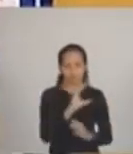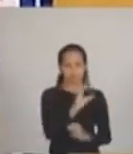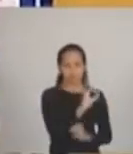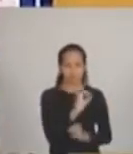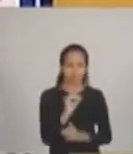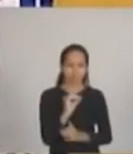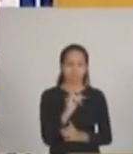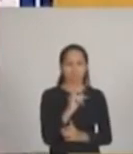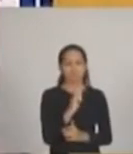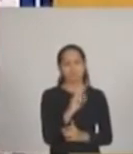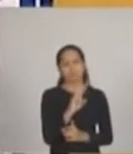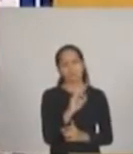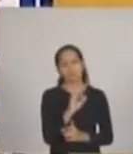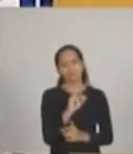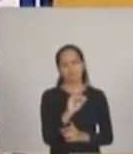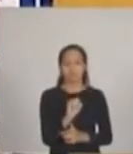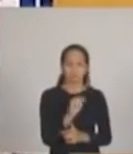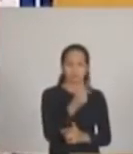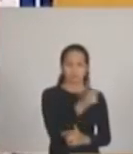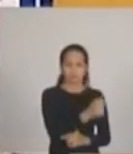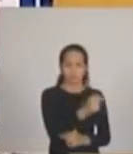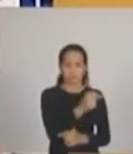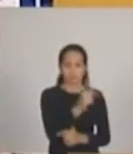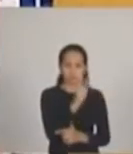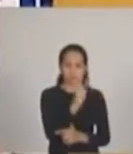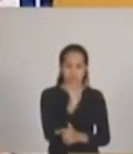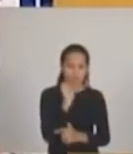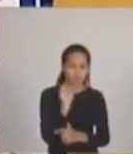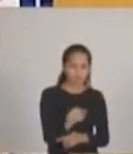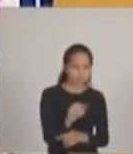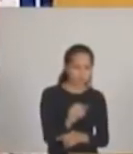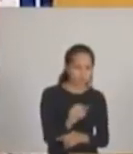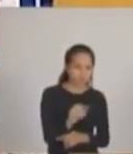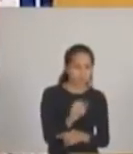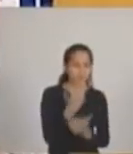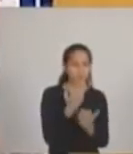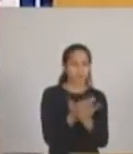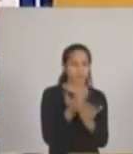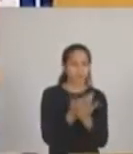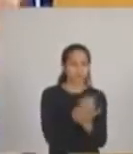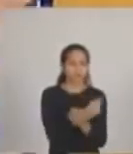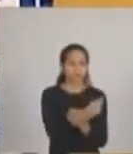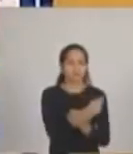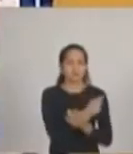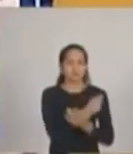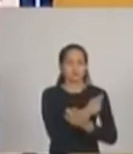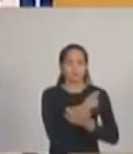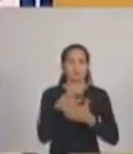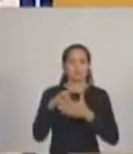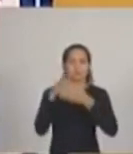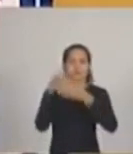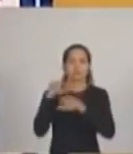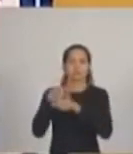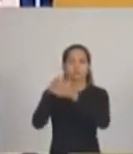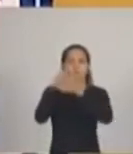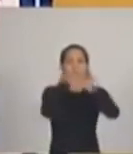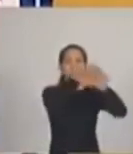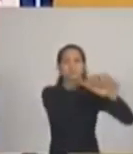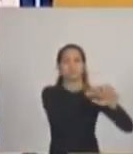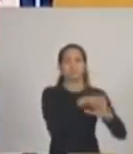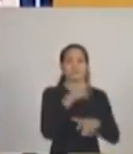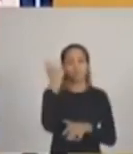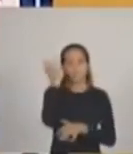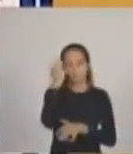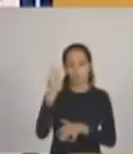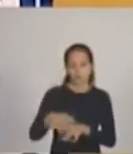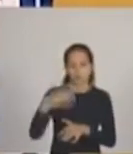do cooperativismo, são 75 mil estudantes que são transportados em situação normal aqui